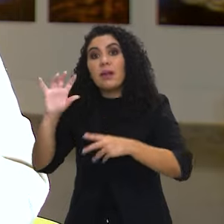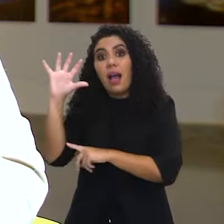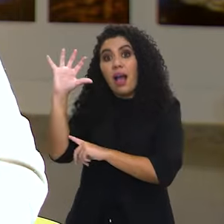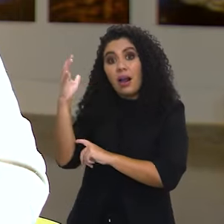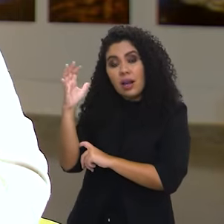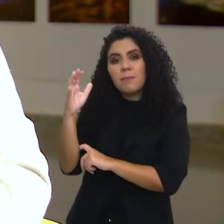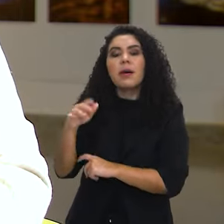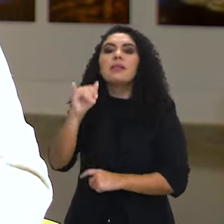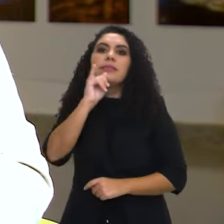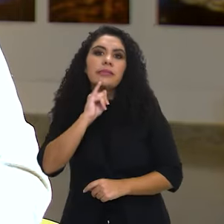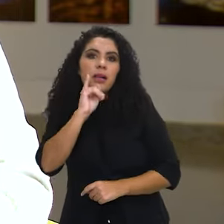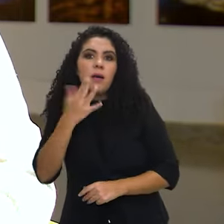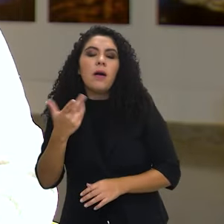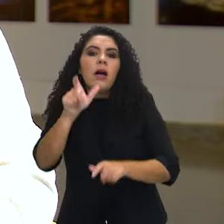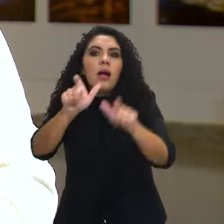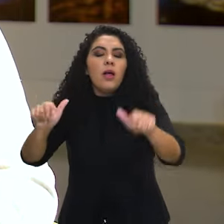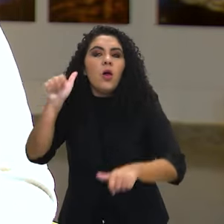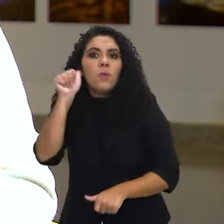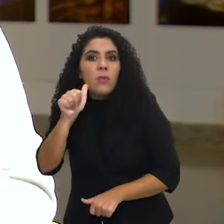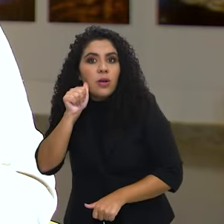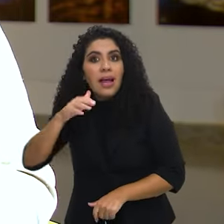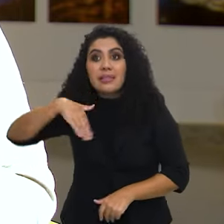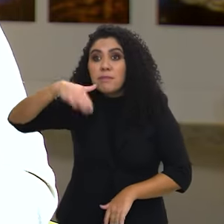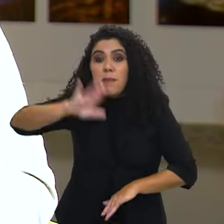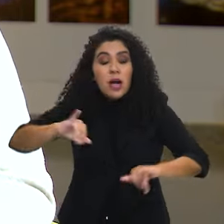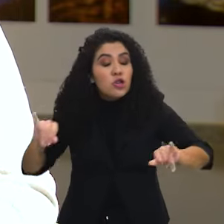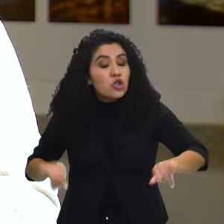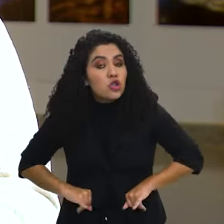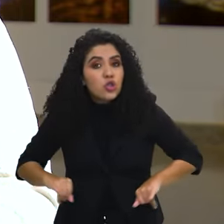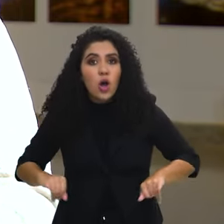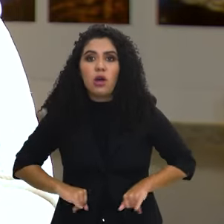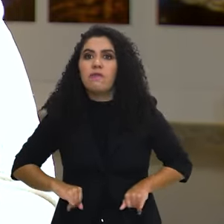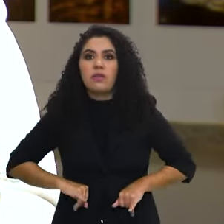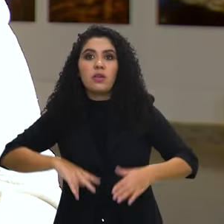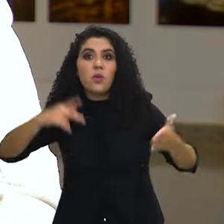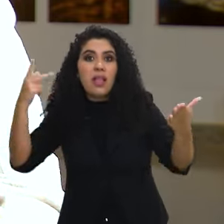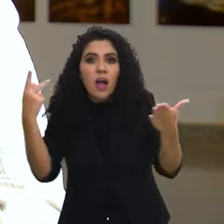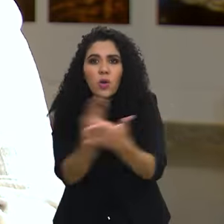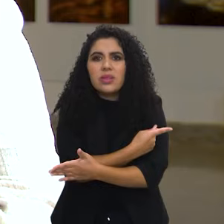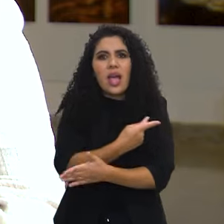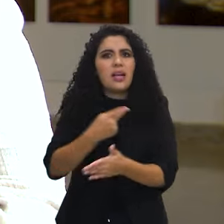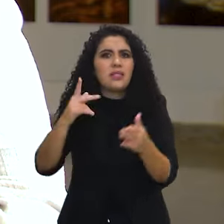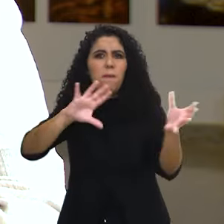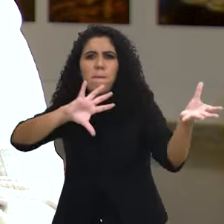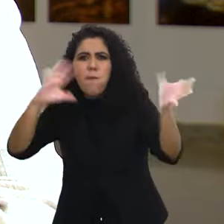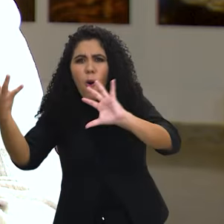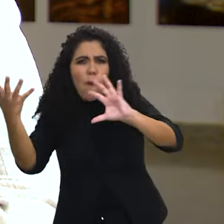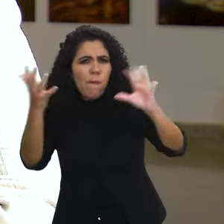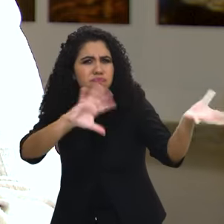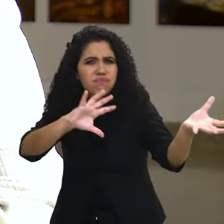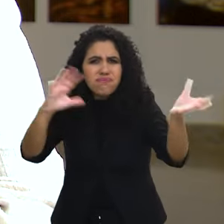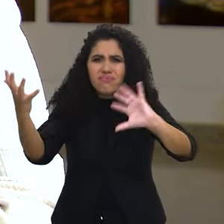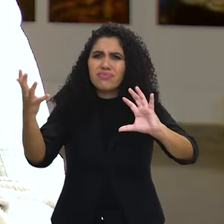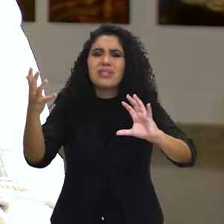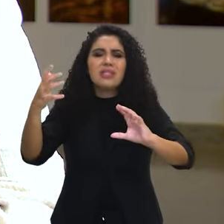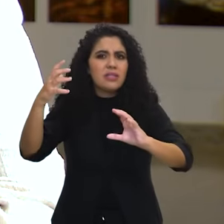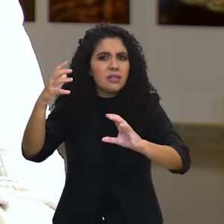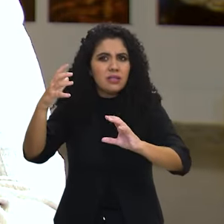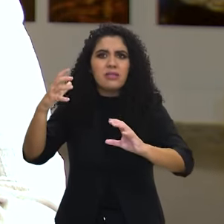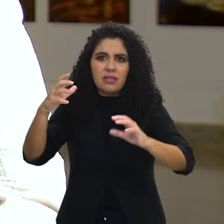mulheres são aquelas que são as que mais sofrem quando acontece os desastres na